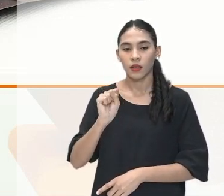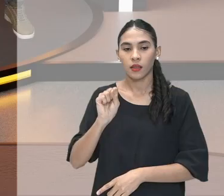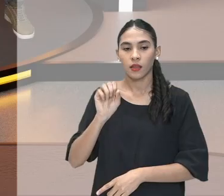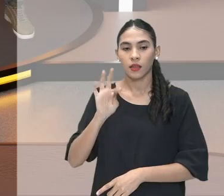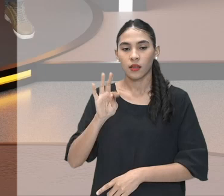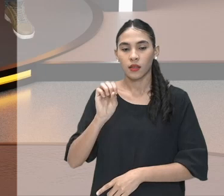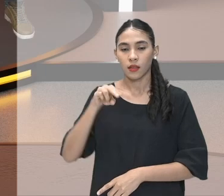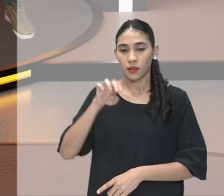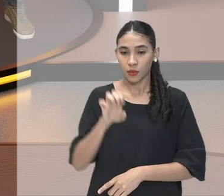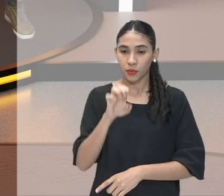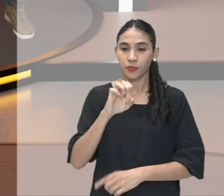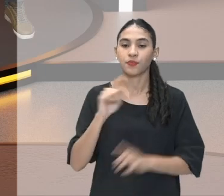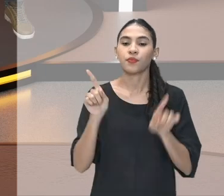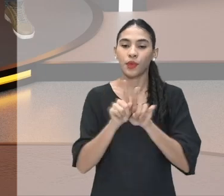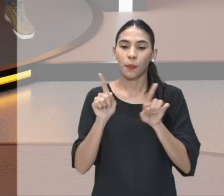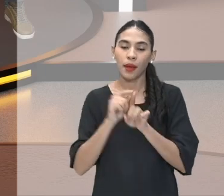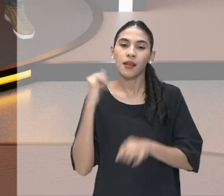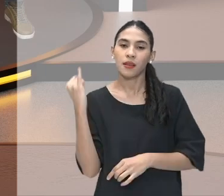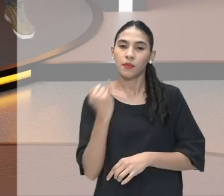importante porque você podia